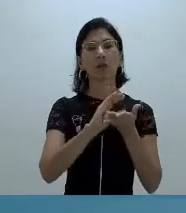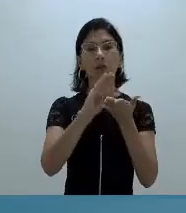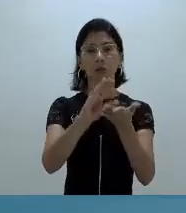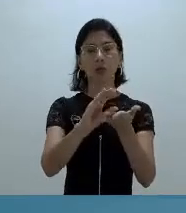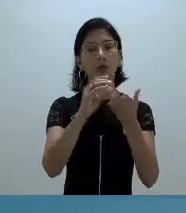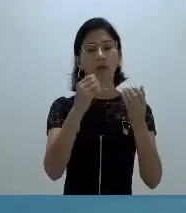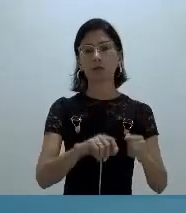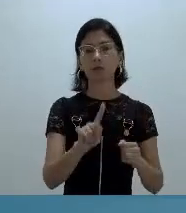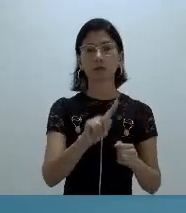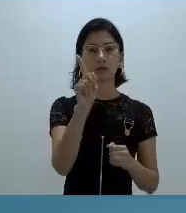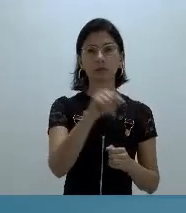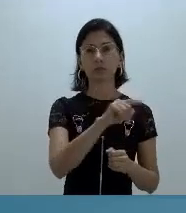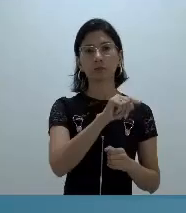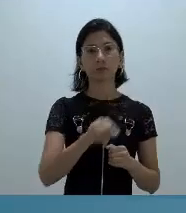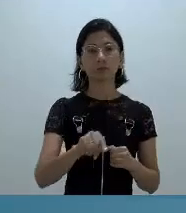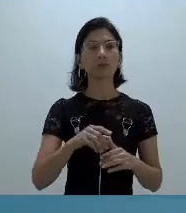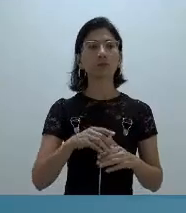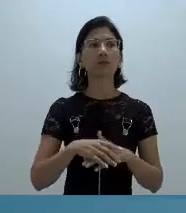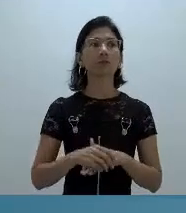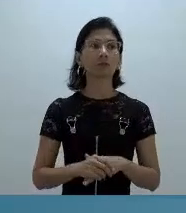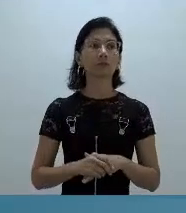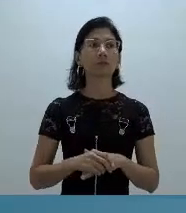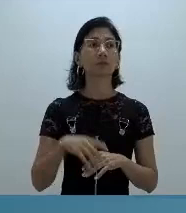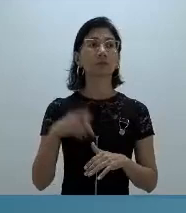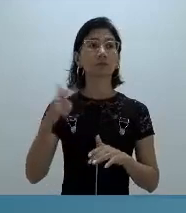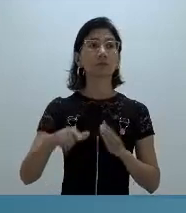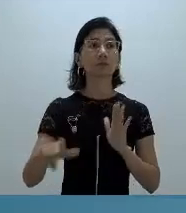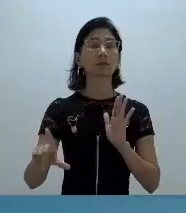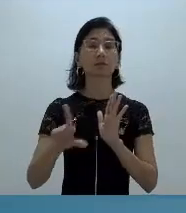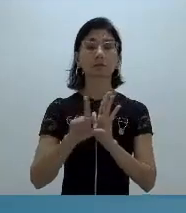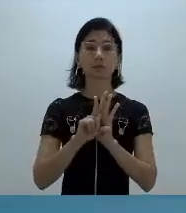da especial do público de direito, que vem da parte que interessa.